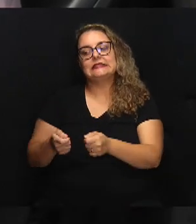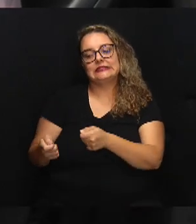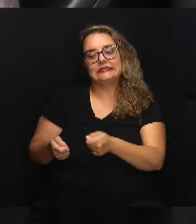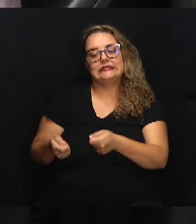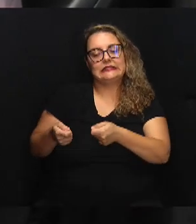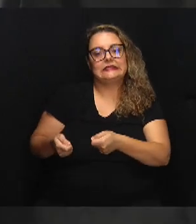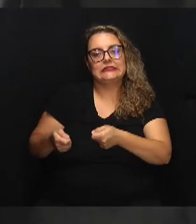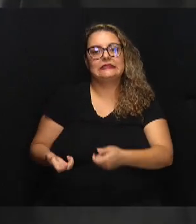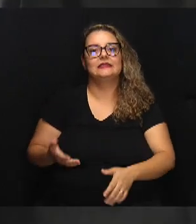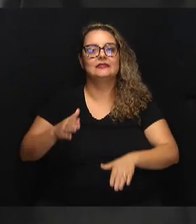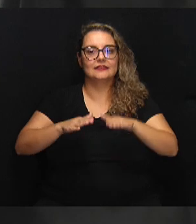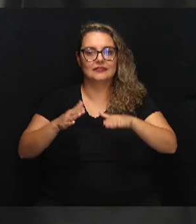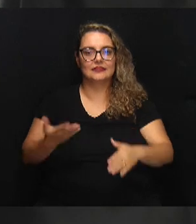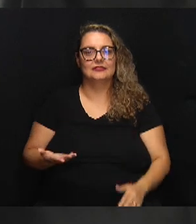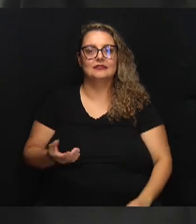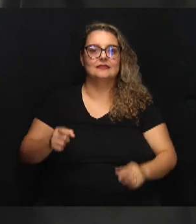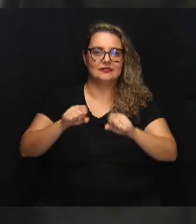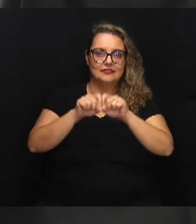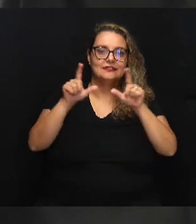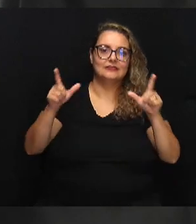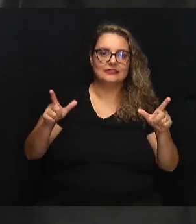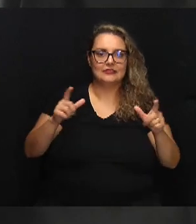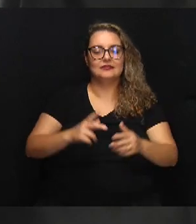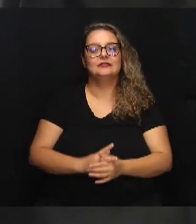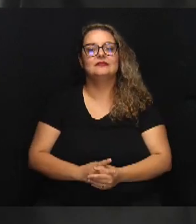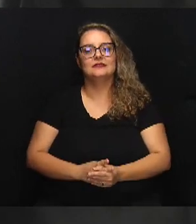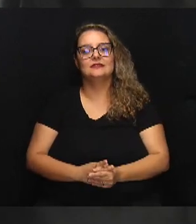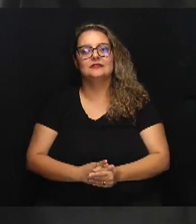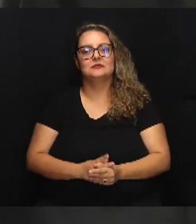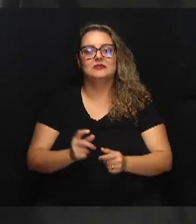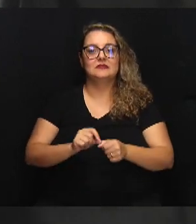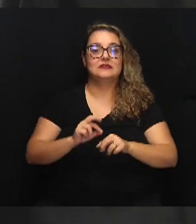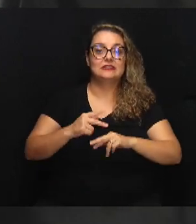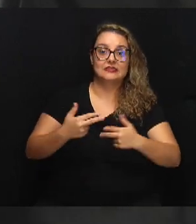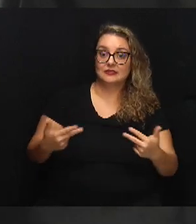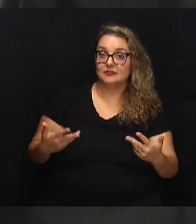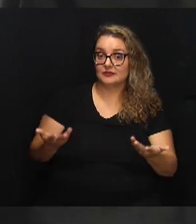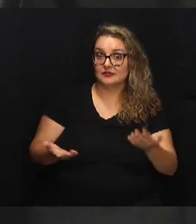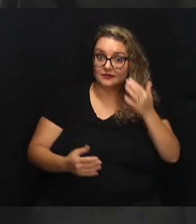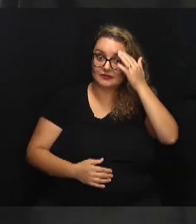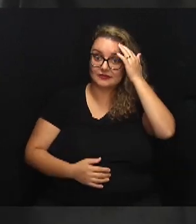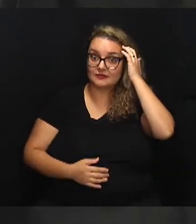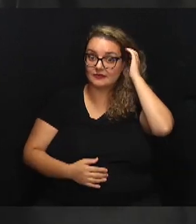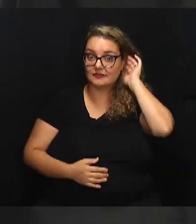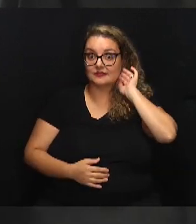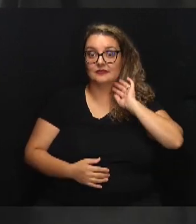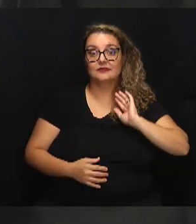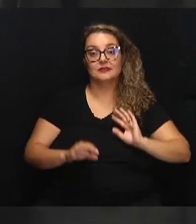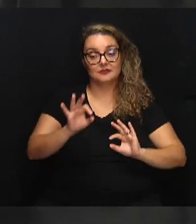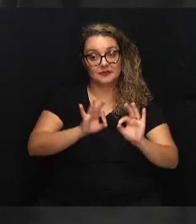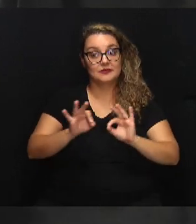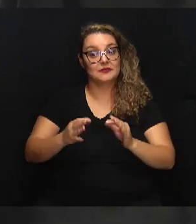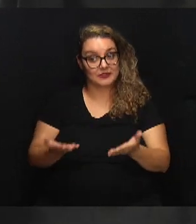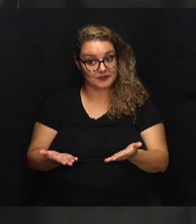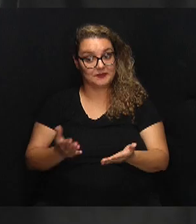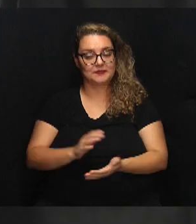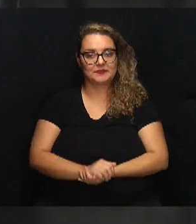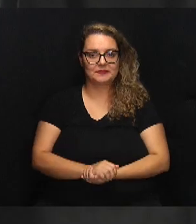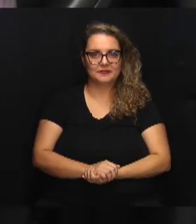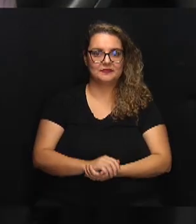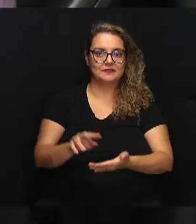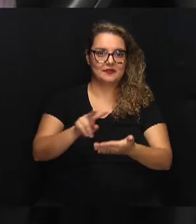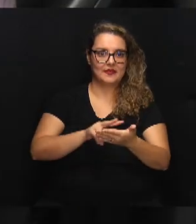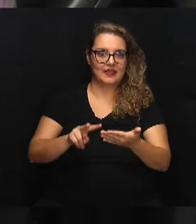porque às vezes a gente sai de manhãzinha, né, e para fazer coisas mas eu tenho que me organizar para. E